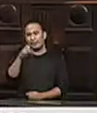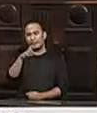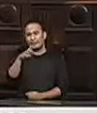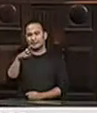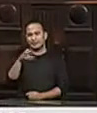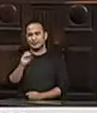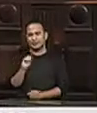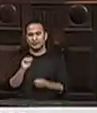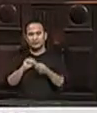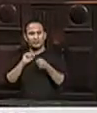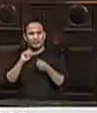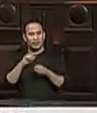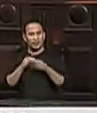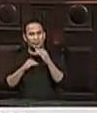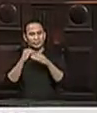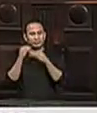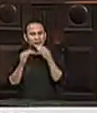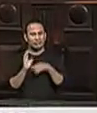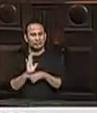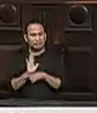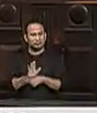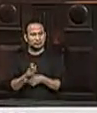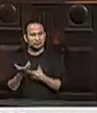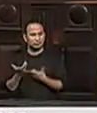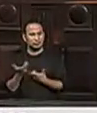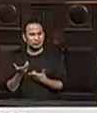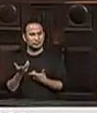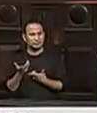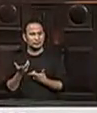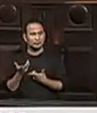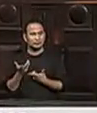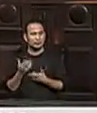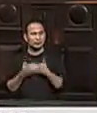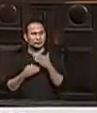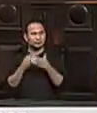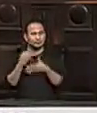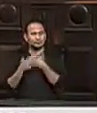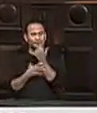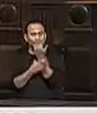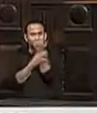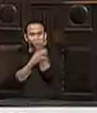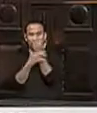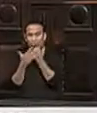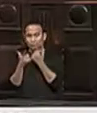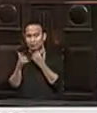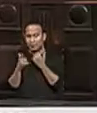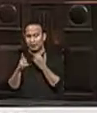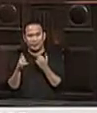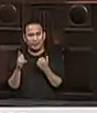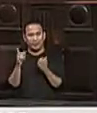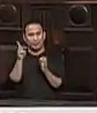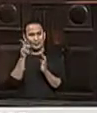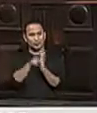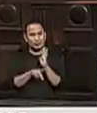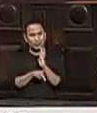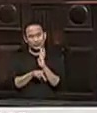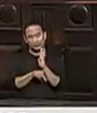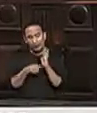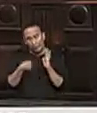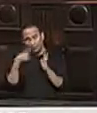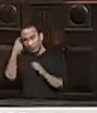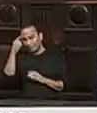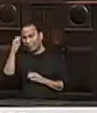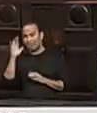exatamente aumentar recursos. Aumentar recursos para a segurança sem ter um projeto. Eu até entendo